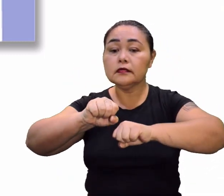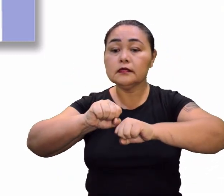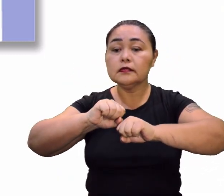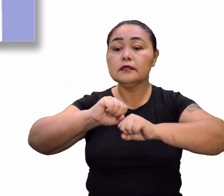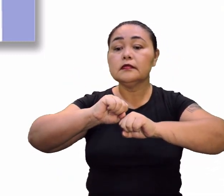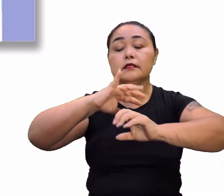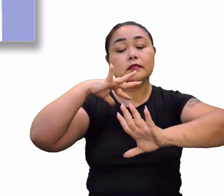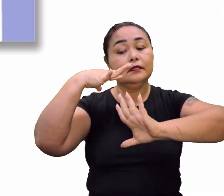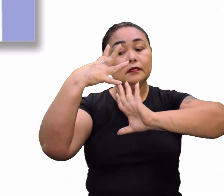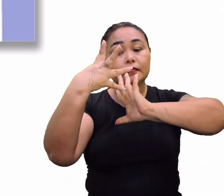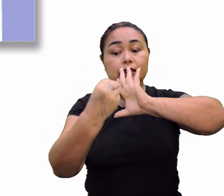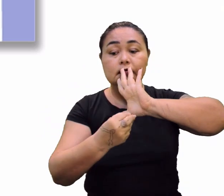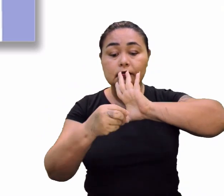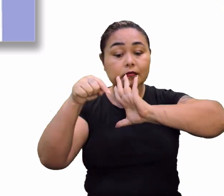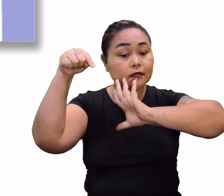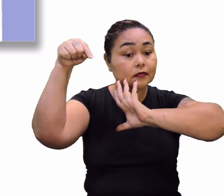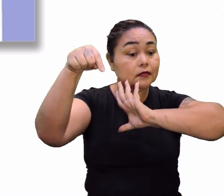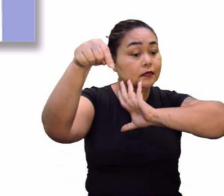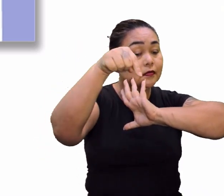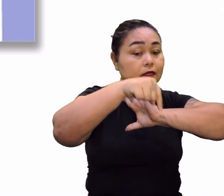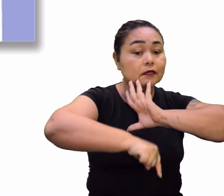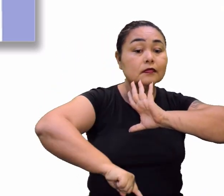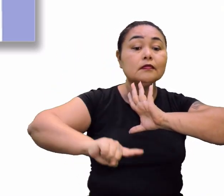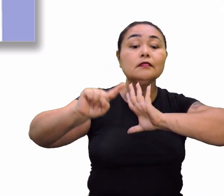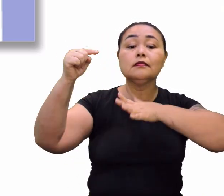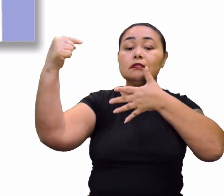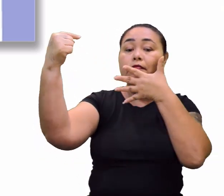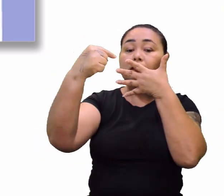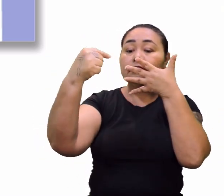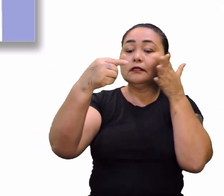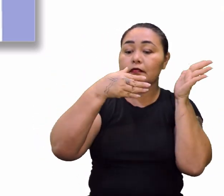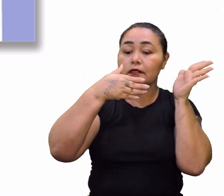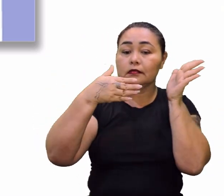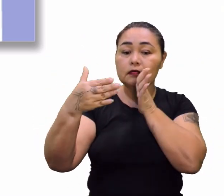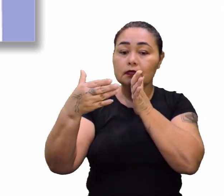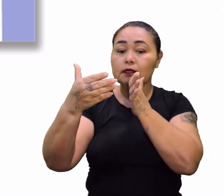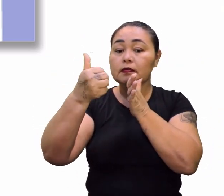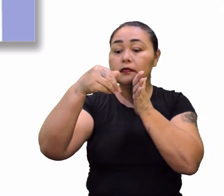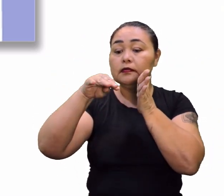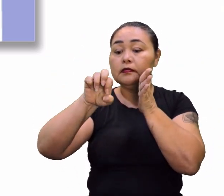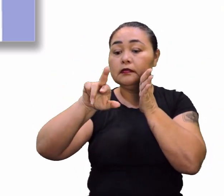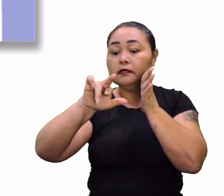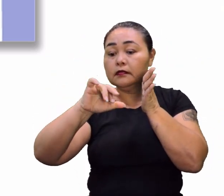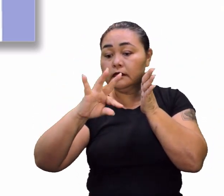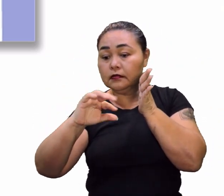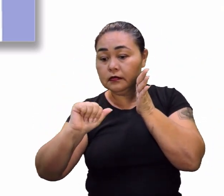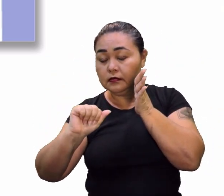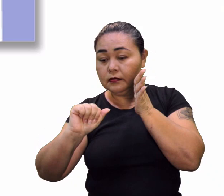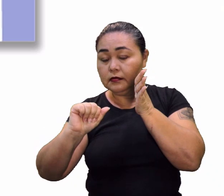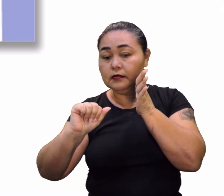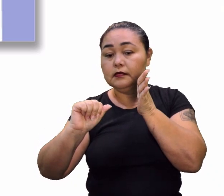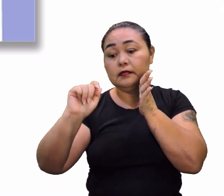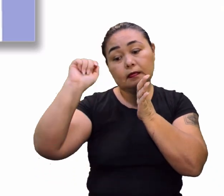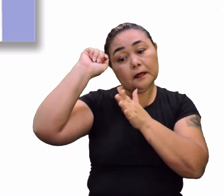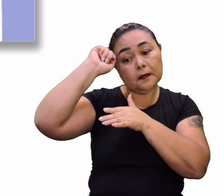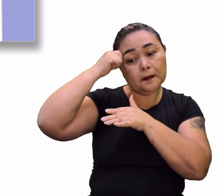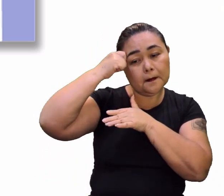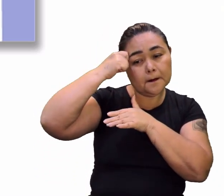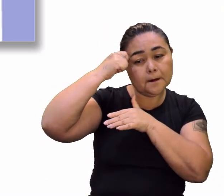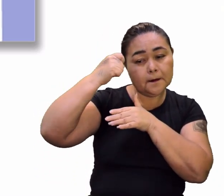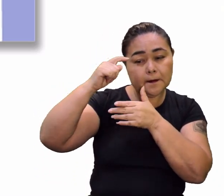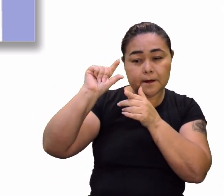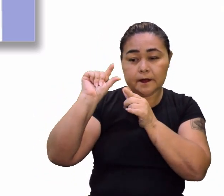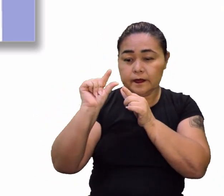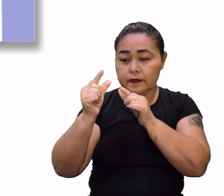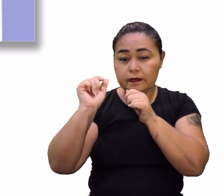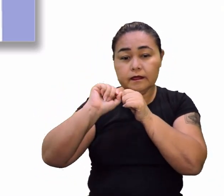colonização amazônica, citando aí o ciclo da cassiterita, que foi importante,